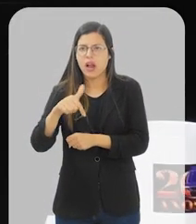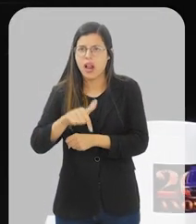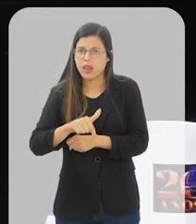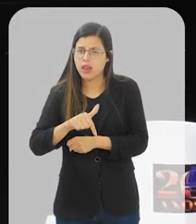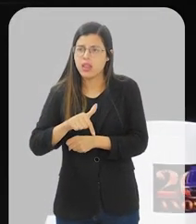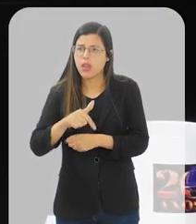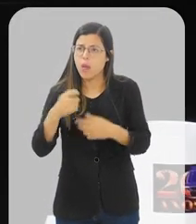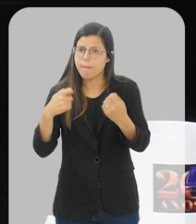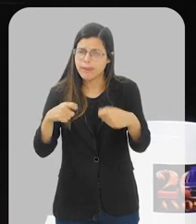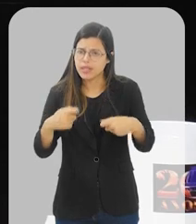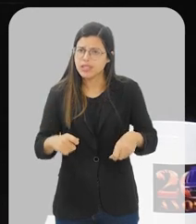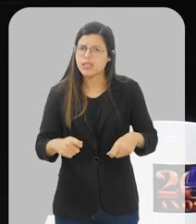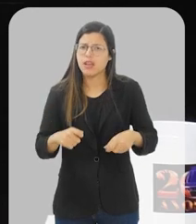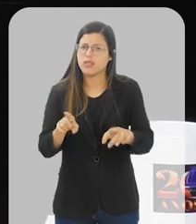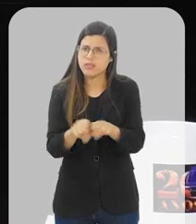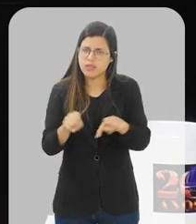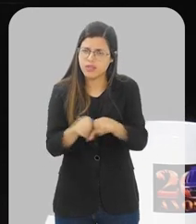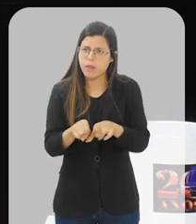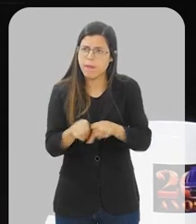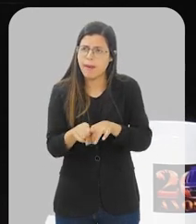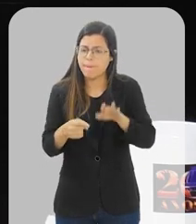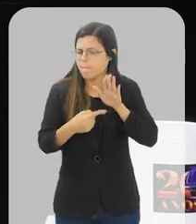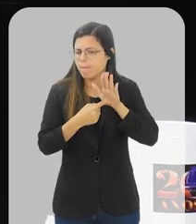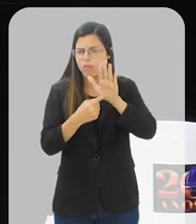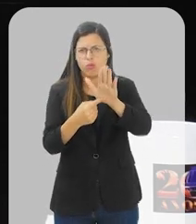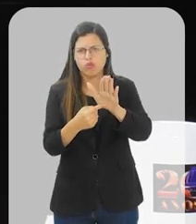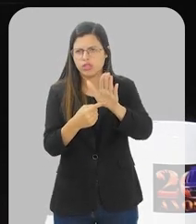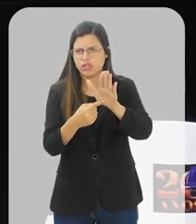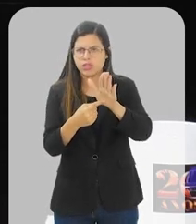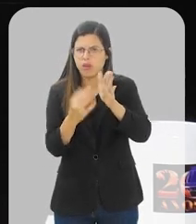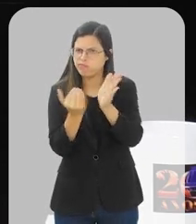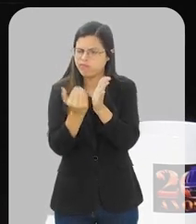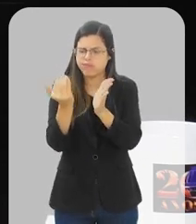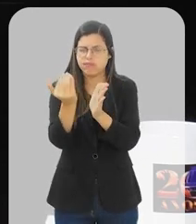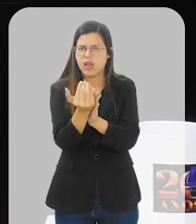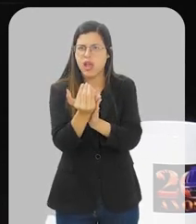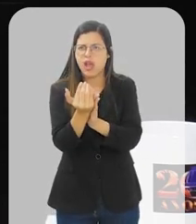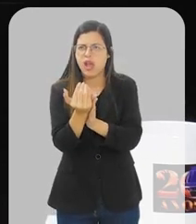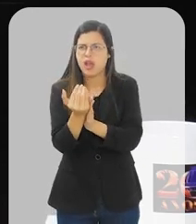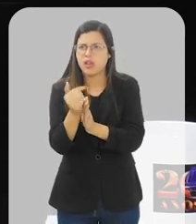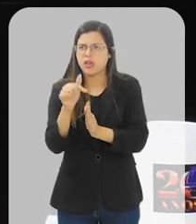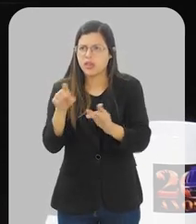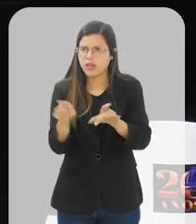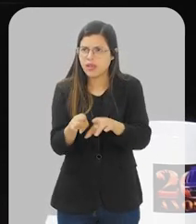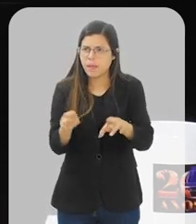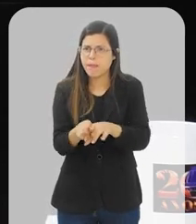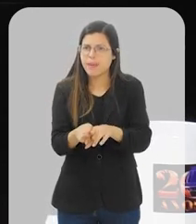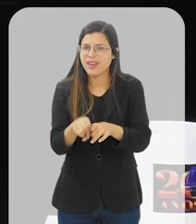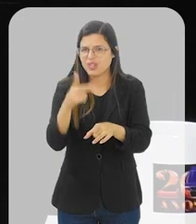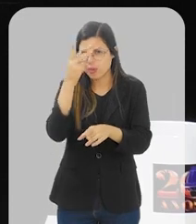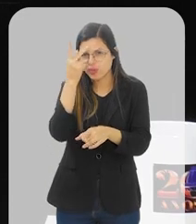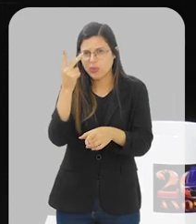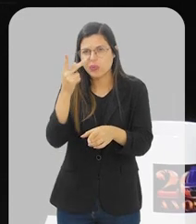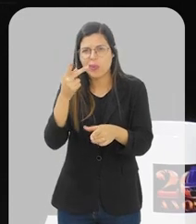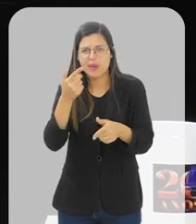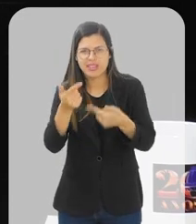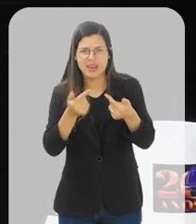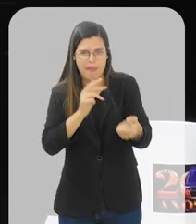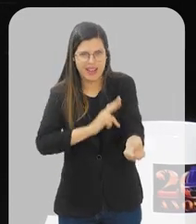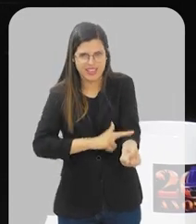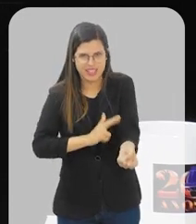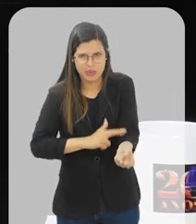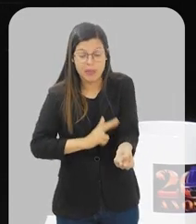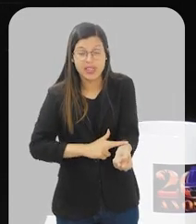é sério, claro, mas eu precisava extravasar um pouco ali. Eu preciso extravasar um pouco. E essa energia eu passo para os ritmistas. Os ritmistas ficam contentes